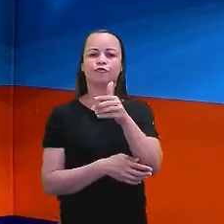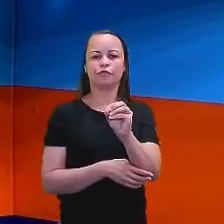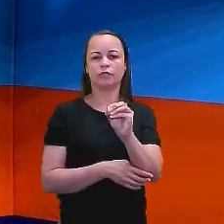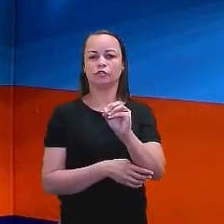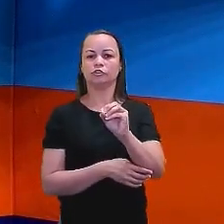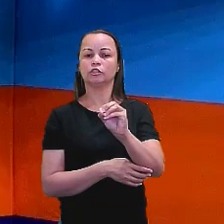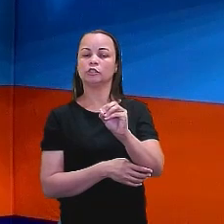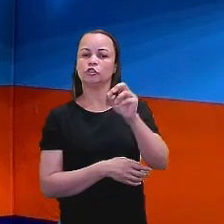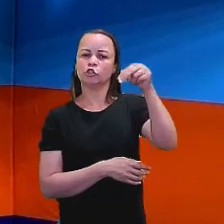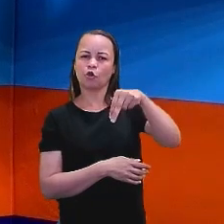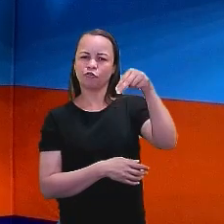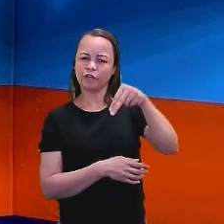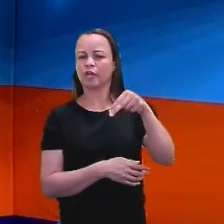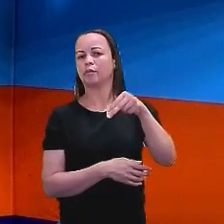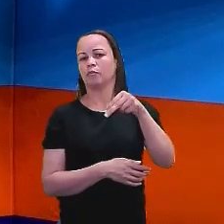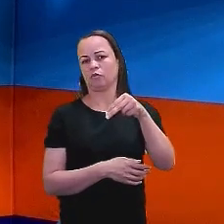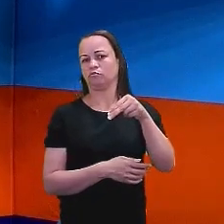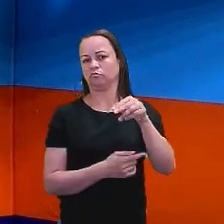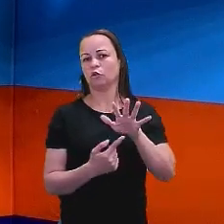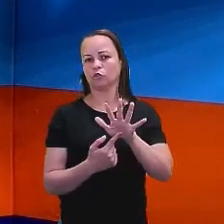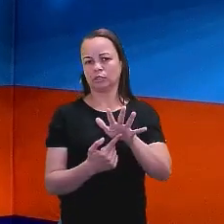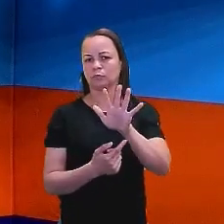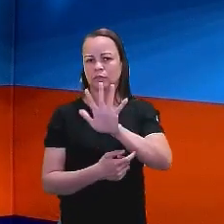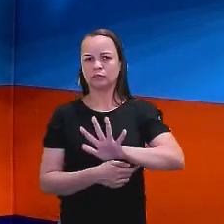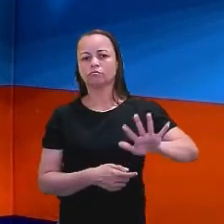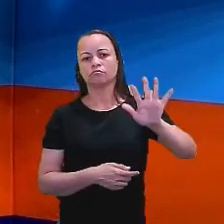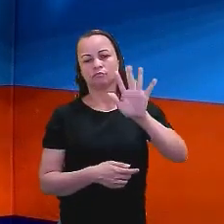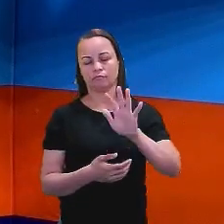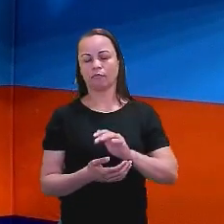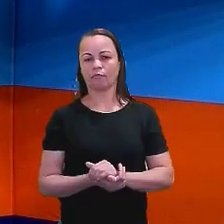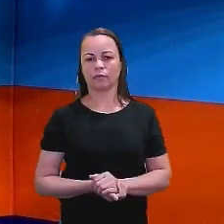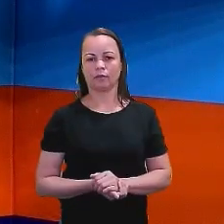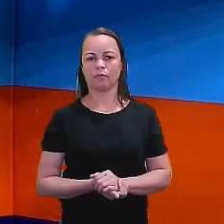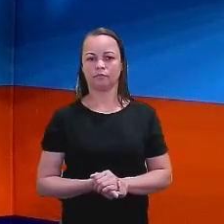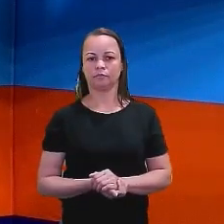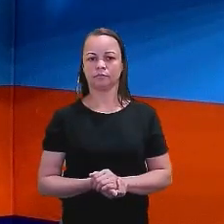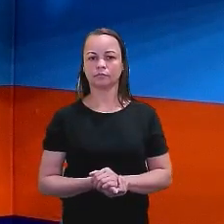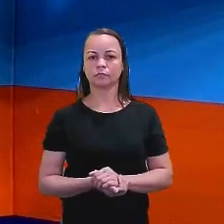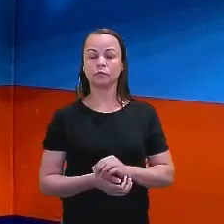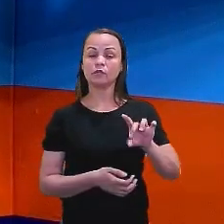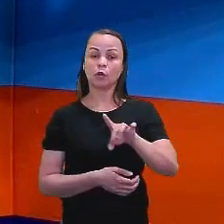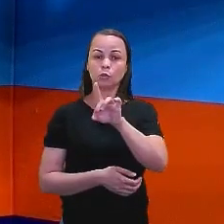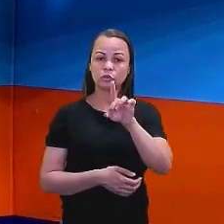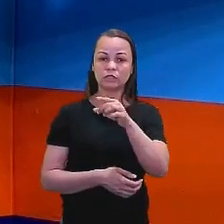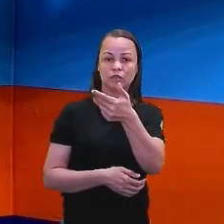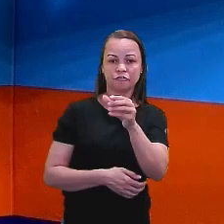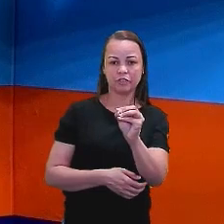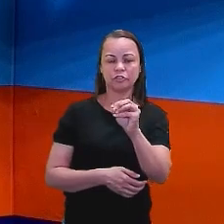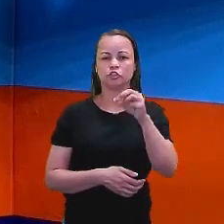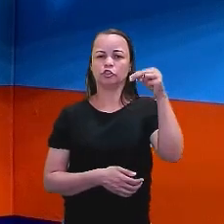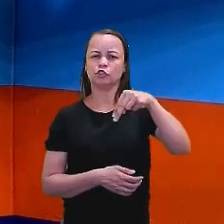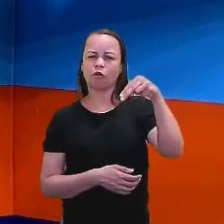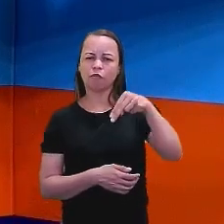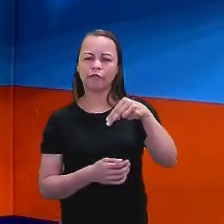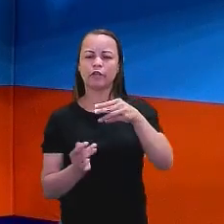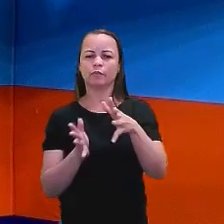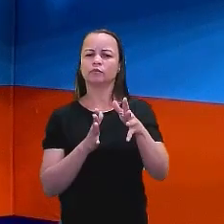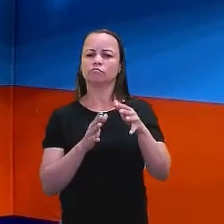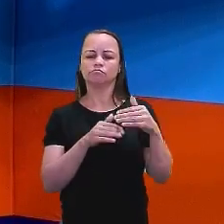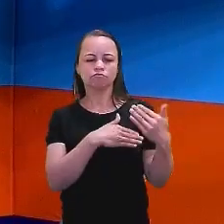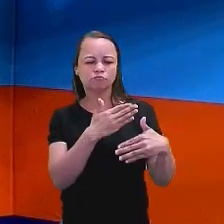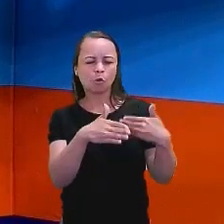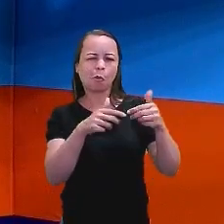geral. O 20 de novembro, ele é uma data para que todo o trabalho